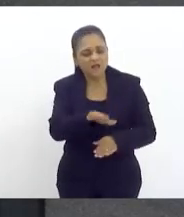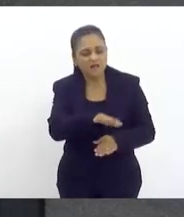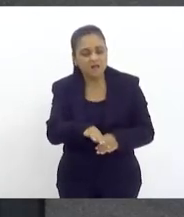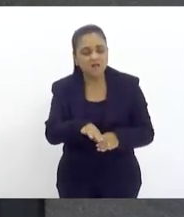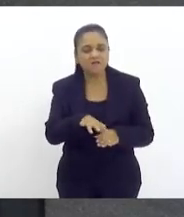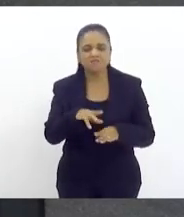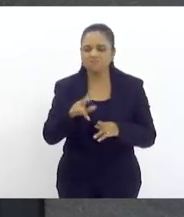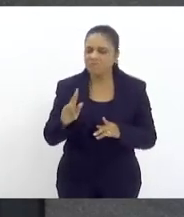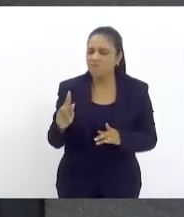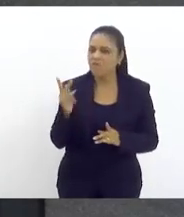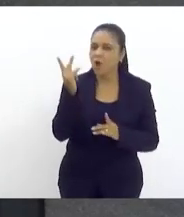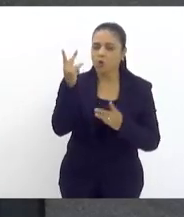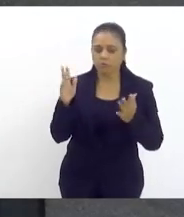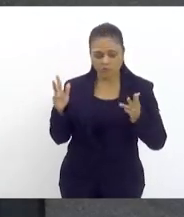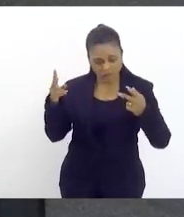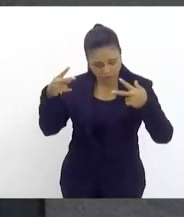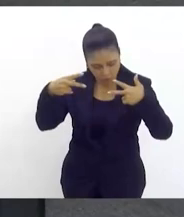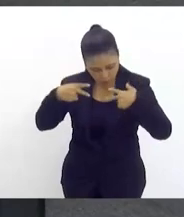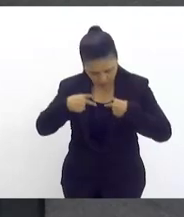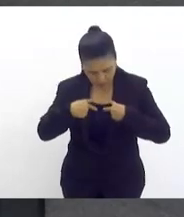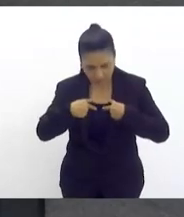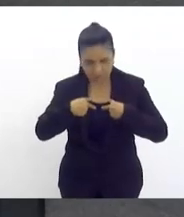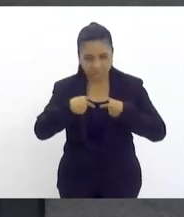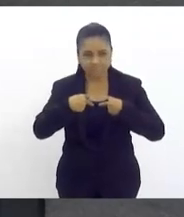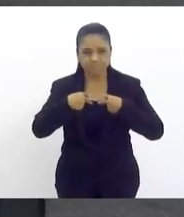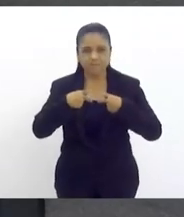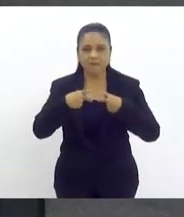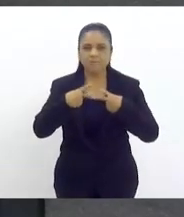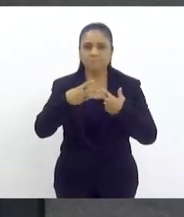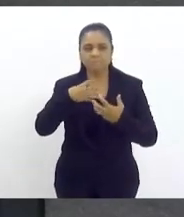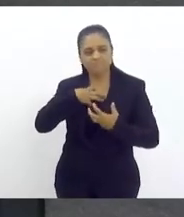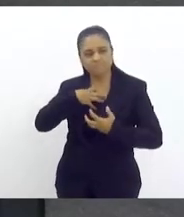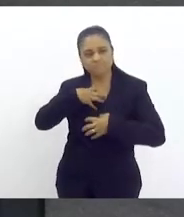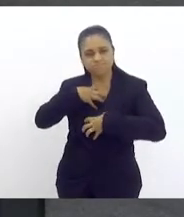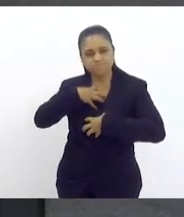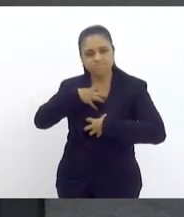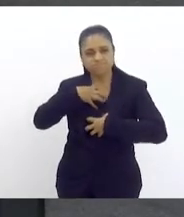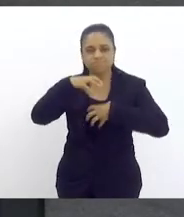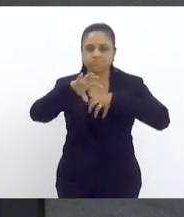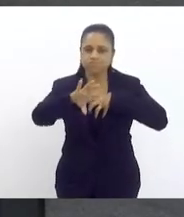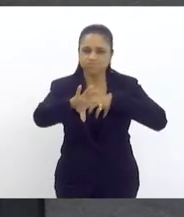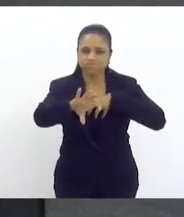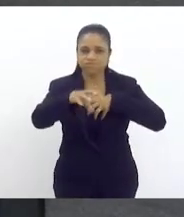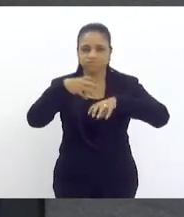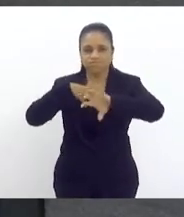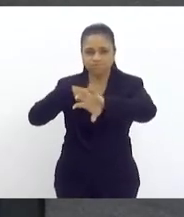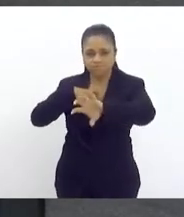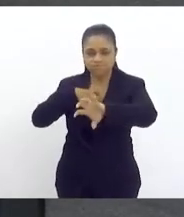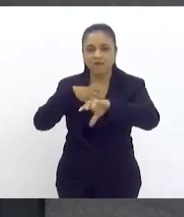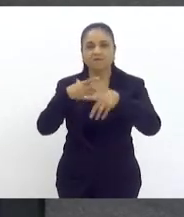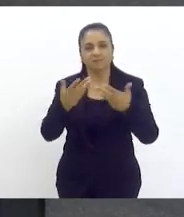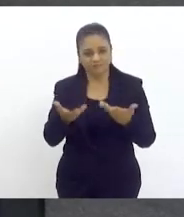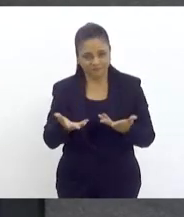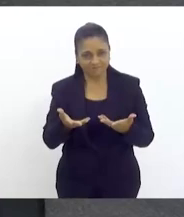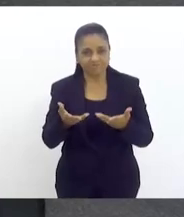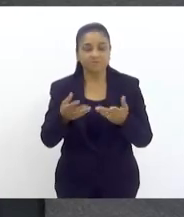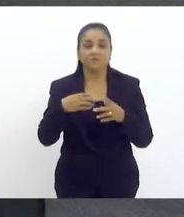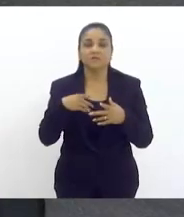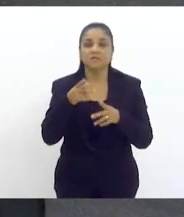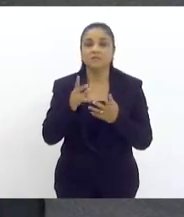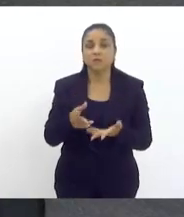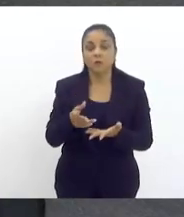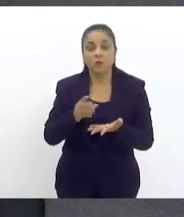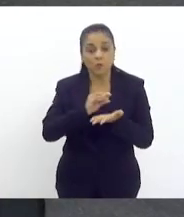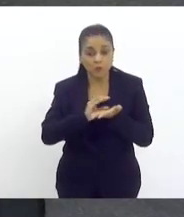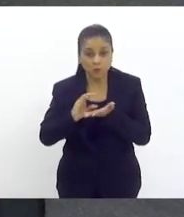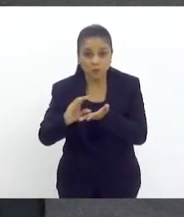seu interior, ter mais práticas de empatia. E eu acho que o custo é o